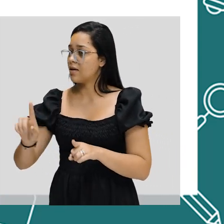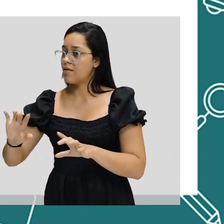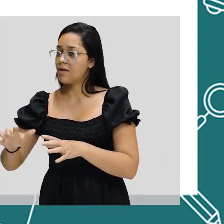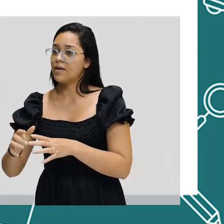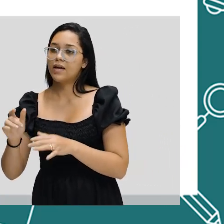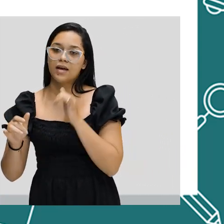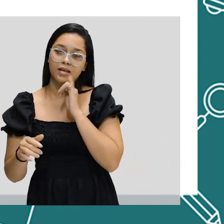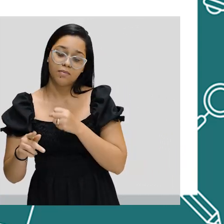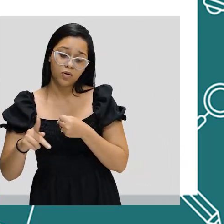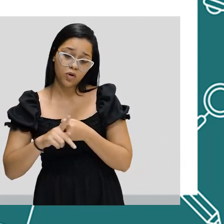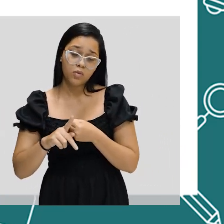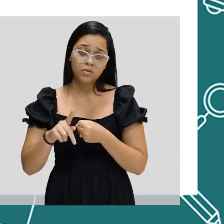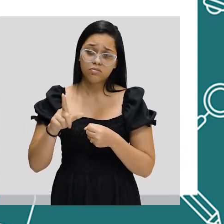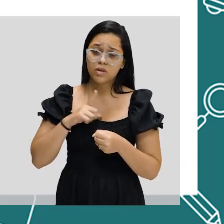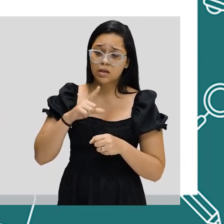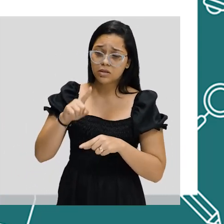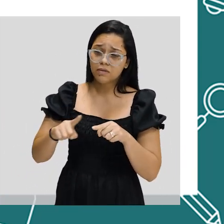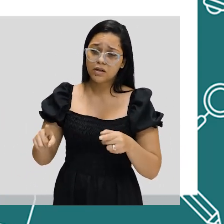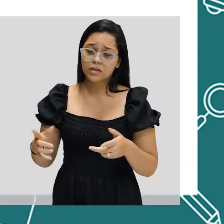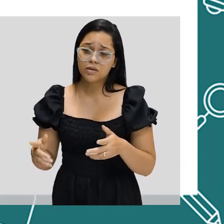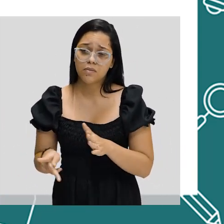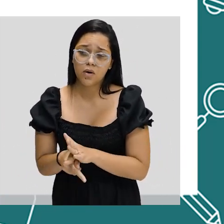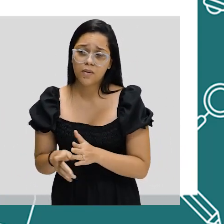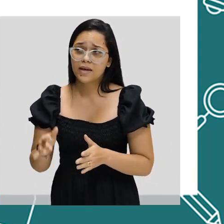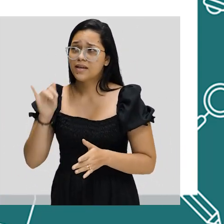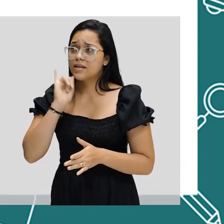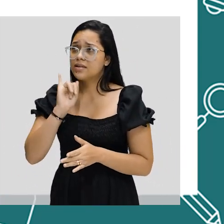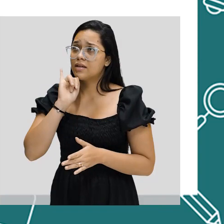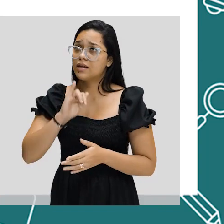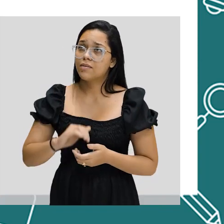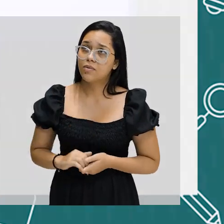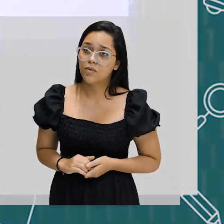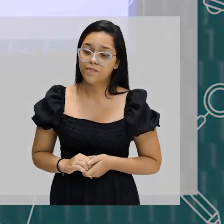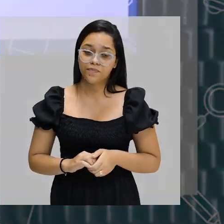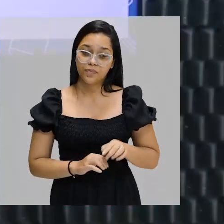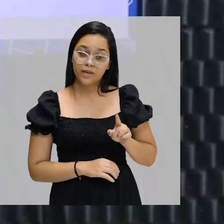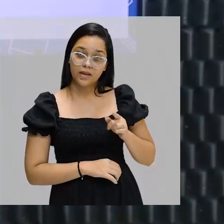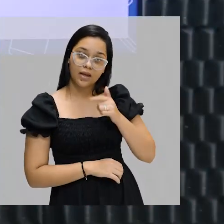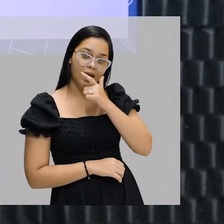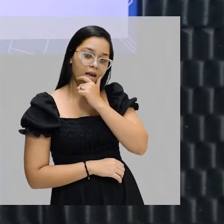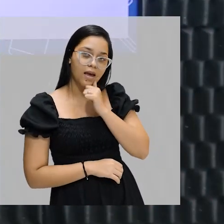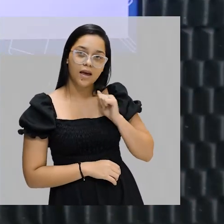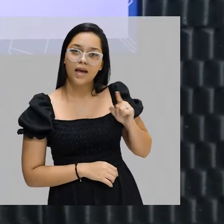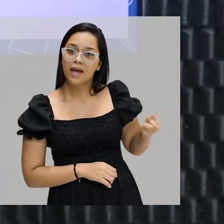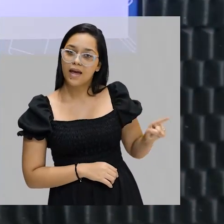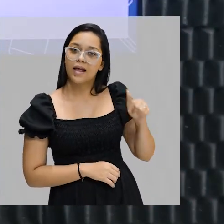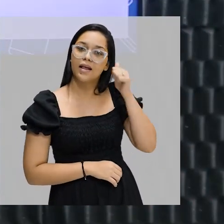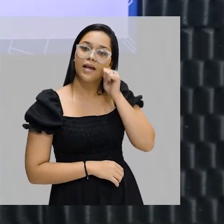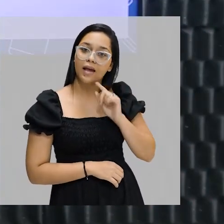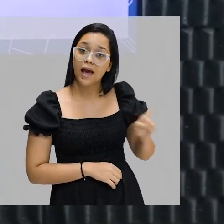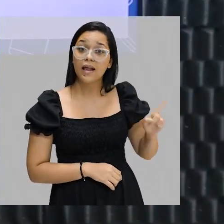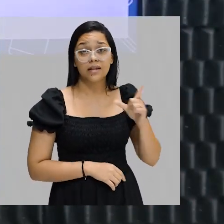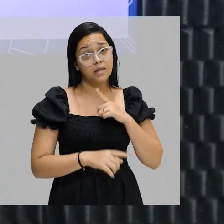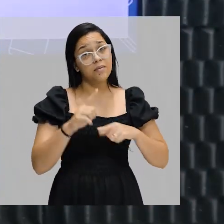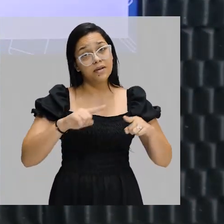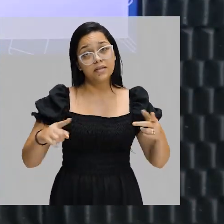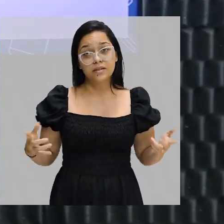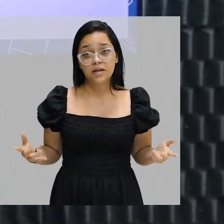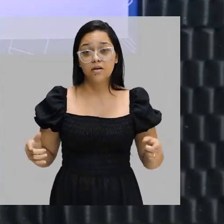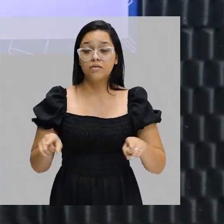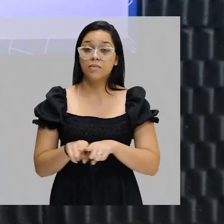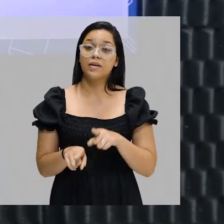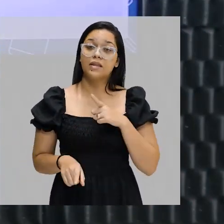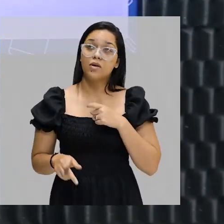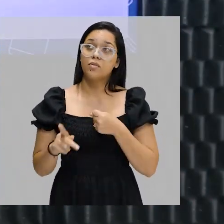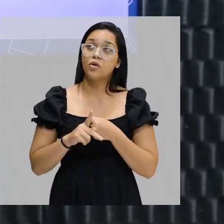variam por exemplo o pronome varia eu tenho por exemplo pronome pessoal ele ela há uma variação eu